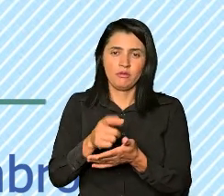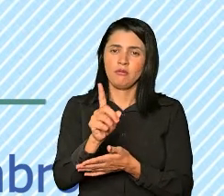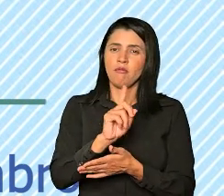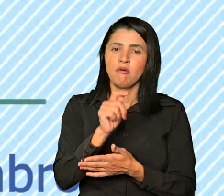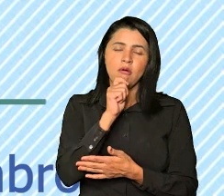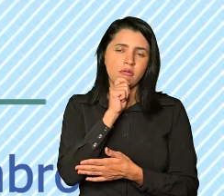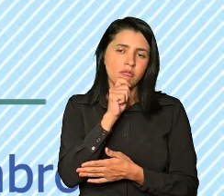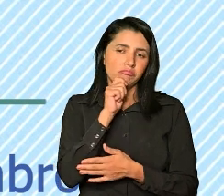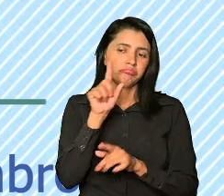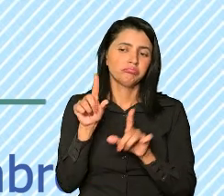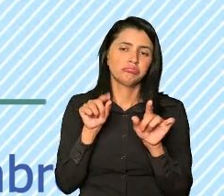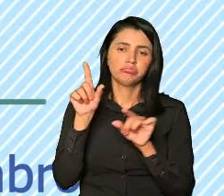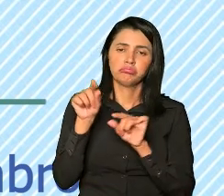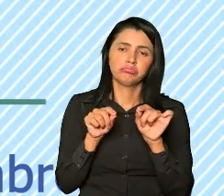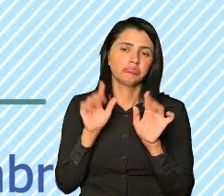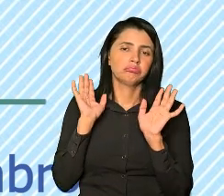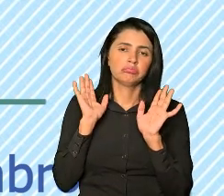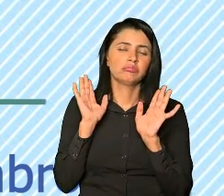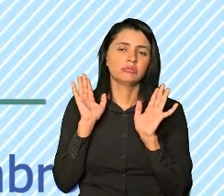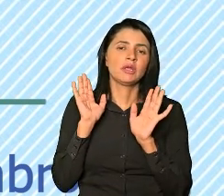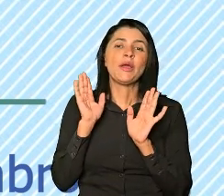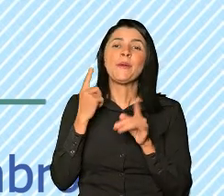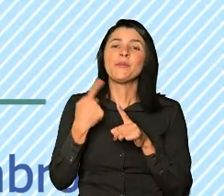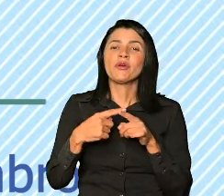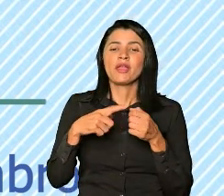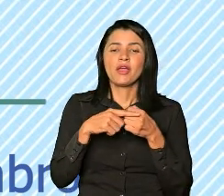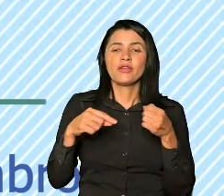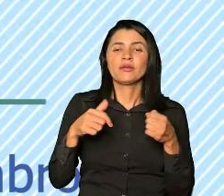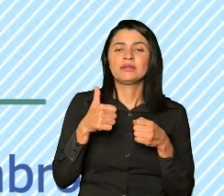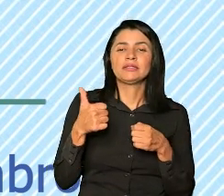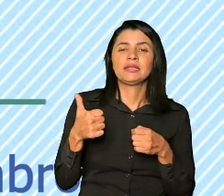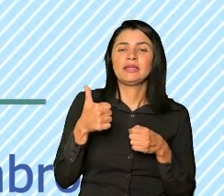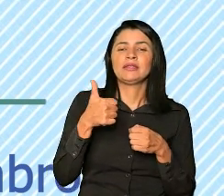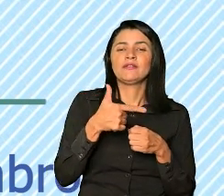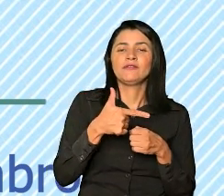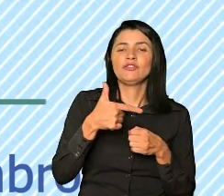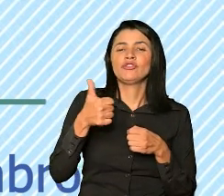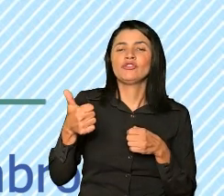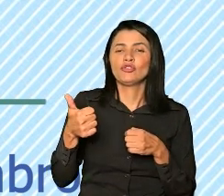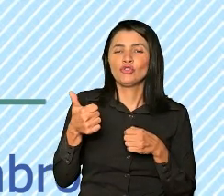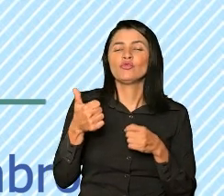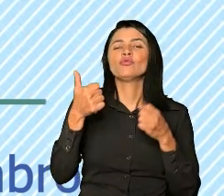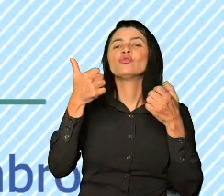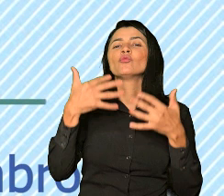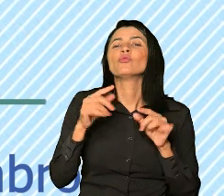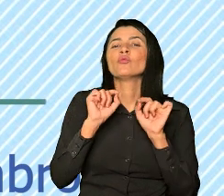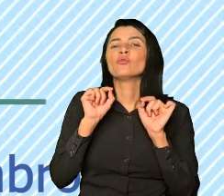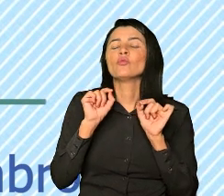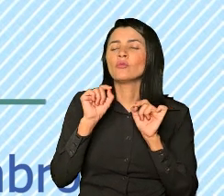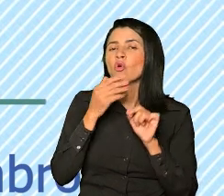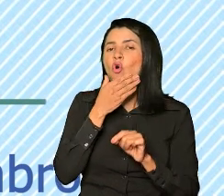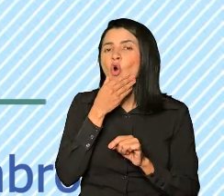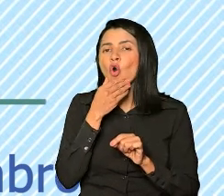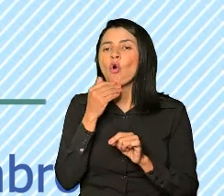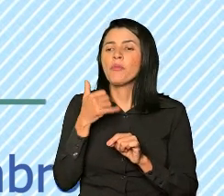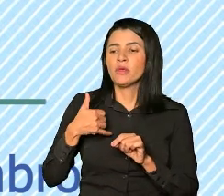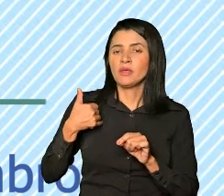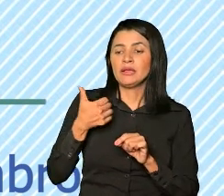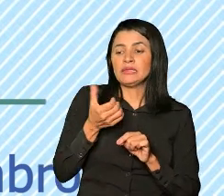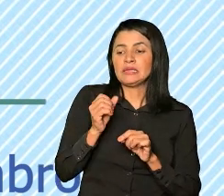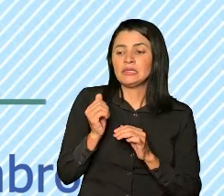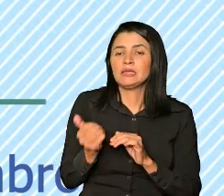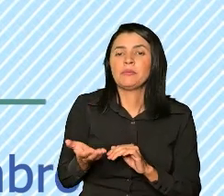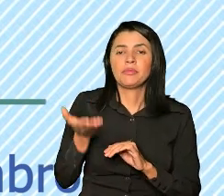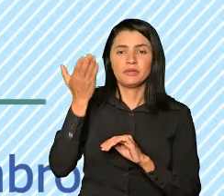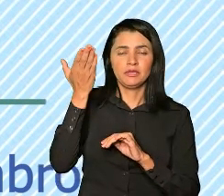Ele era facultativo, porque o artigo 121 desse Código Eleitoral falava que os homens maiores de 60